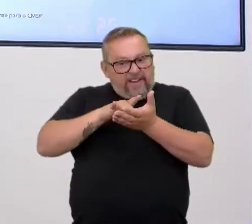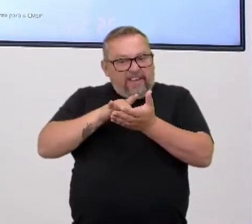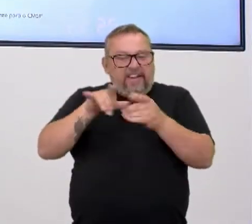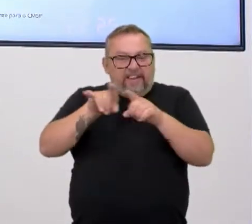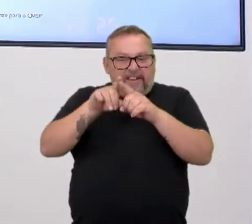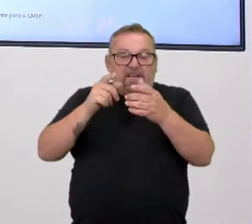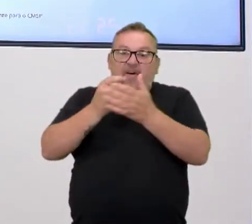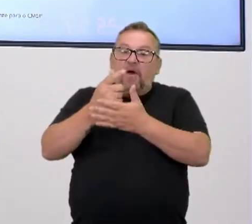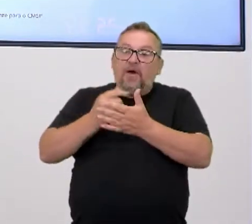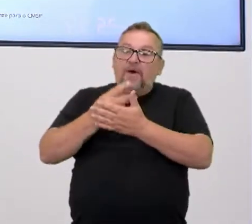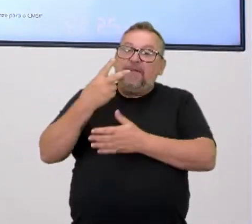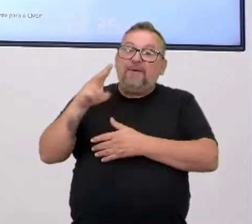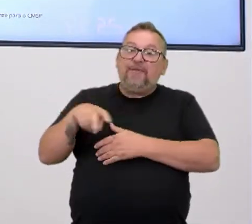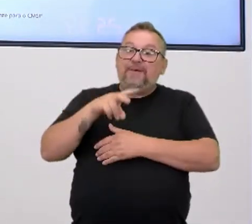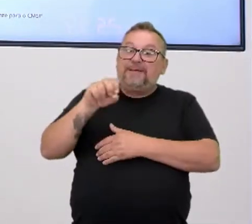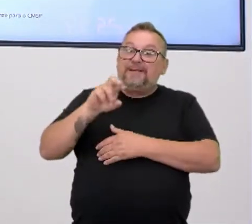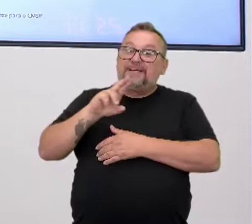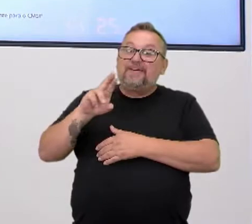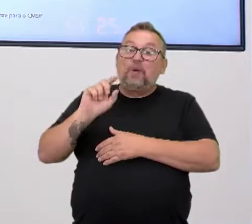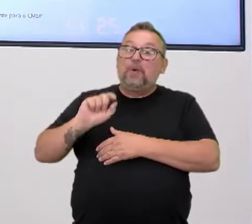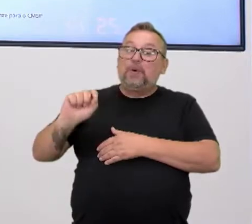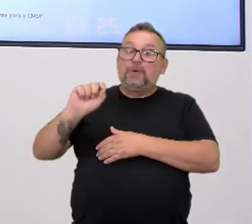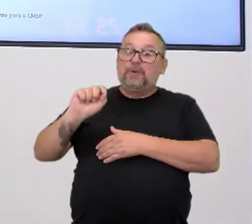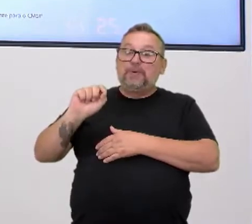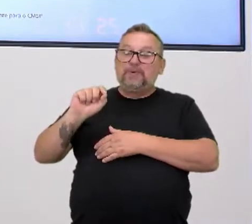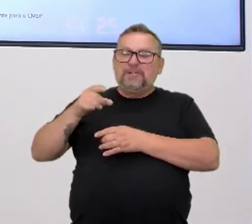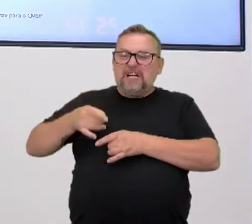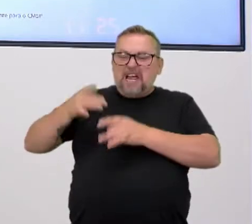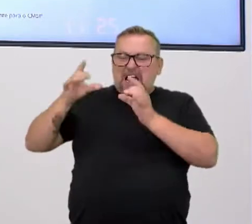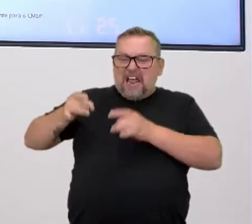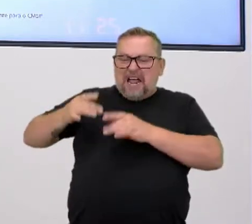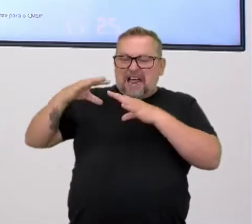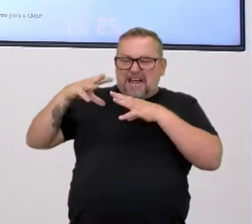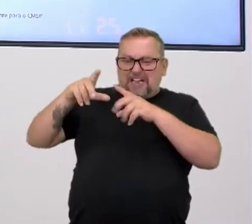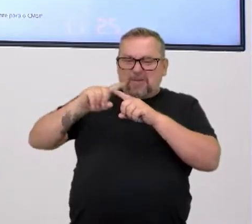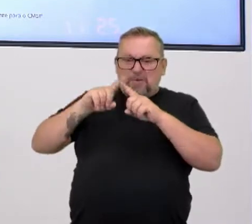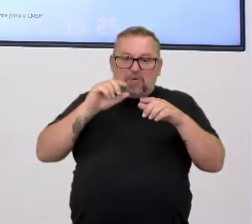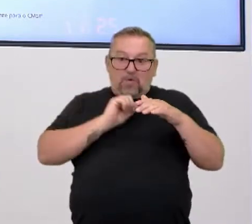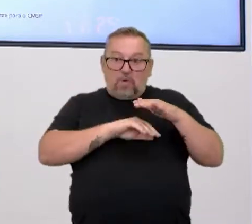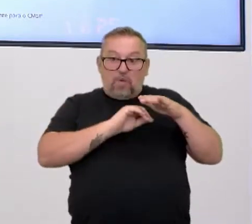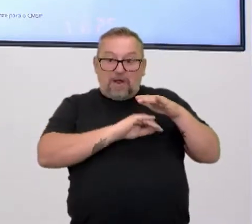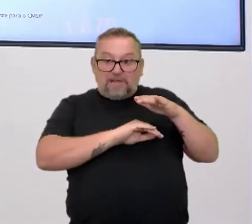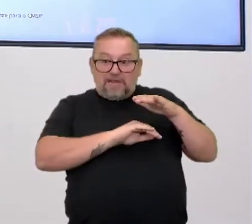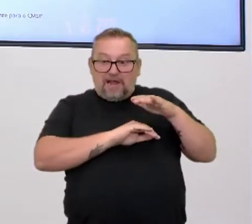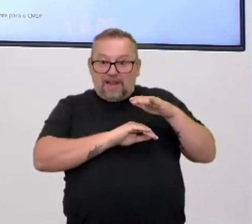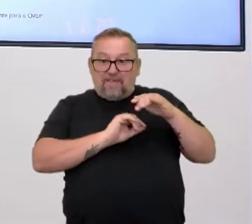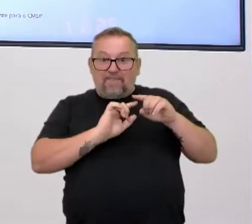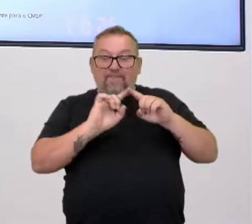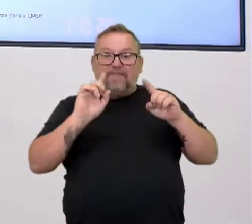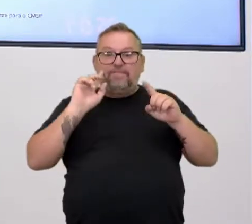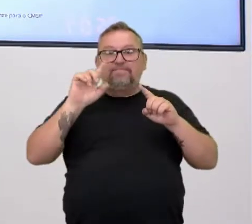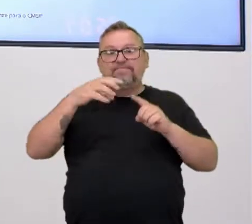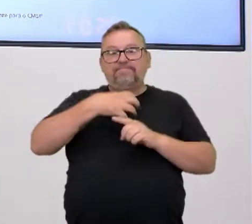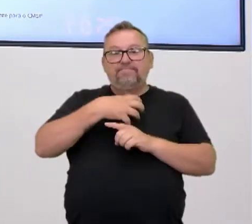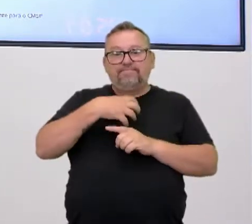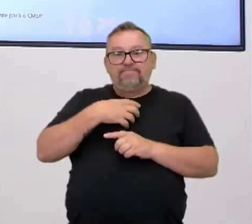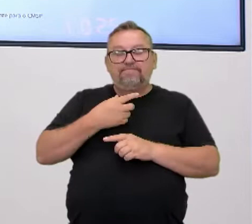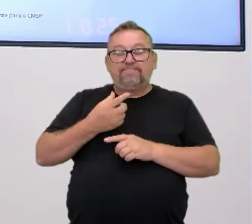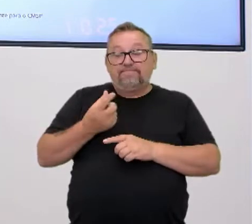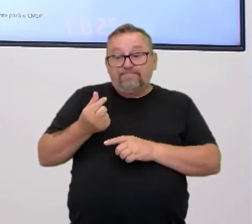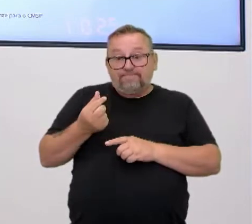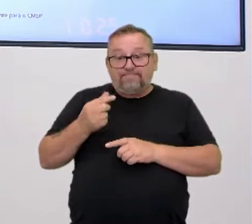que a gente compraria com R$ 2.500? Se a gente torraria tudo ou a gente guardava? Quais os aspectos financeiros que a